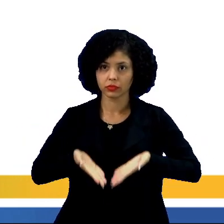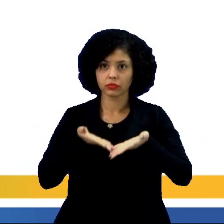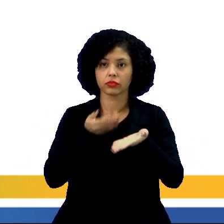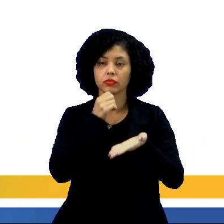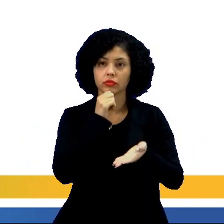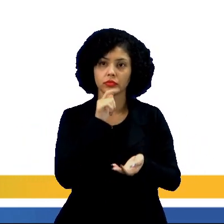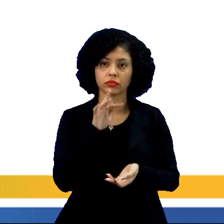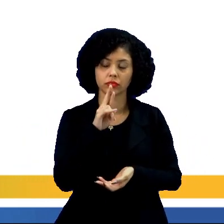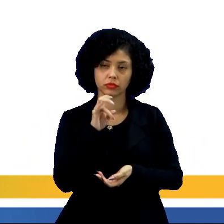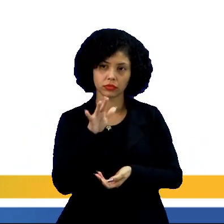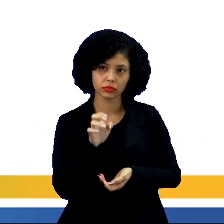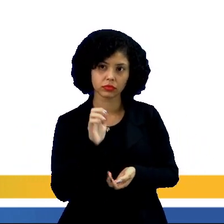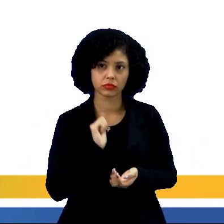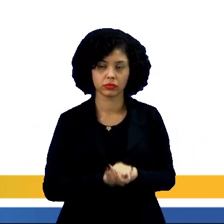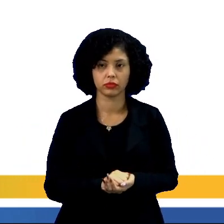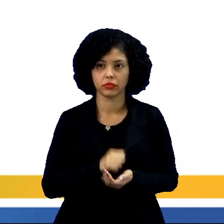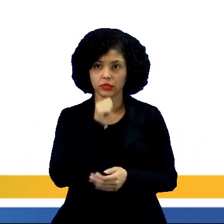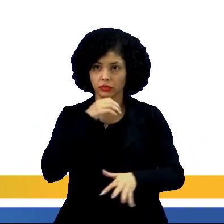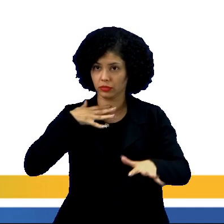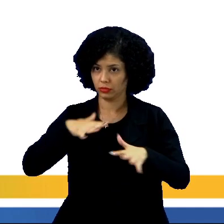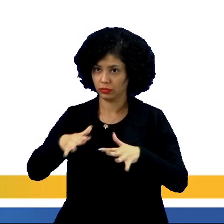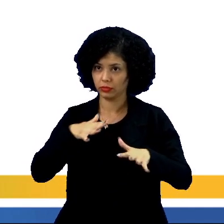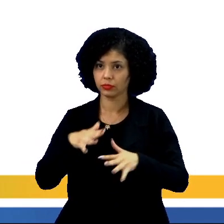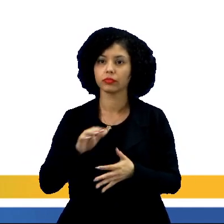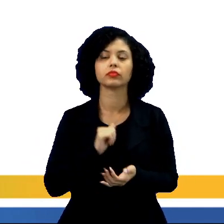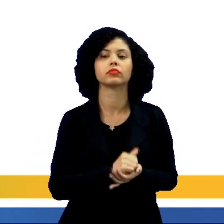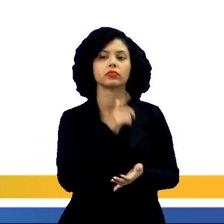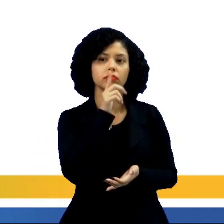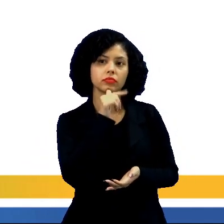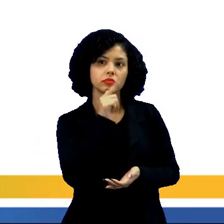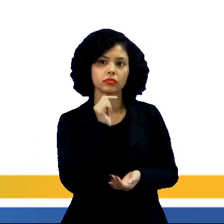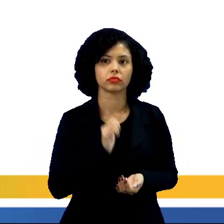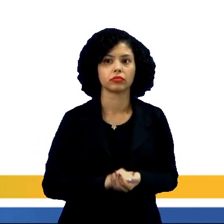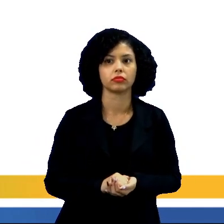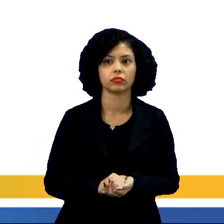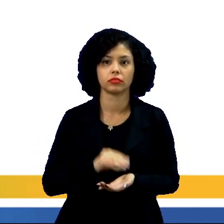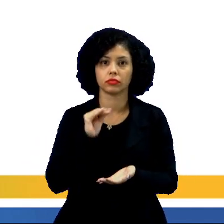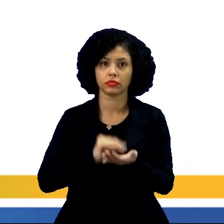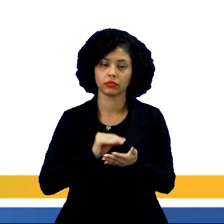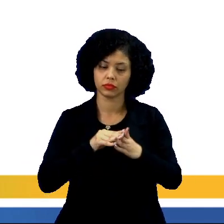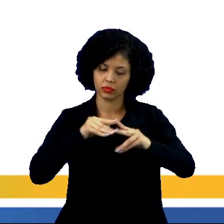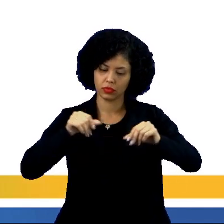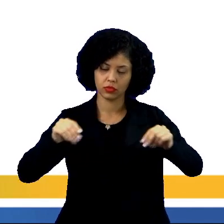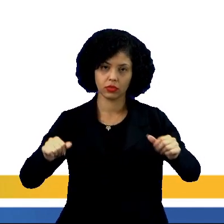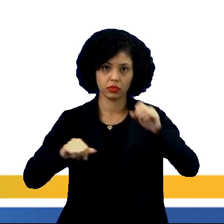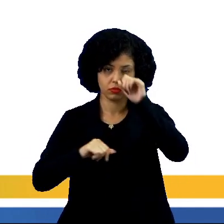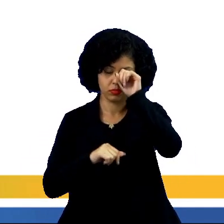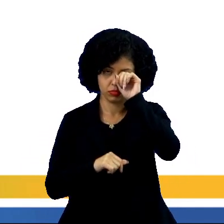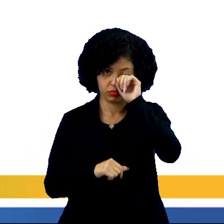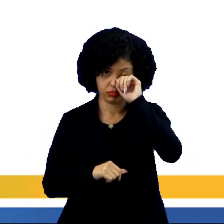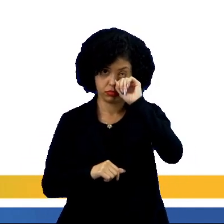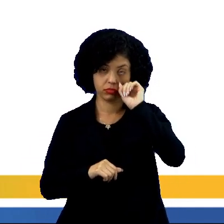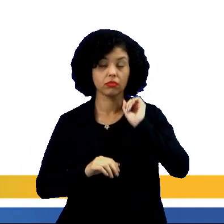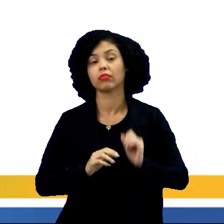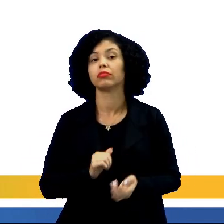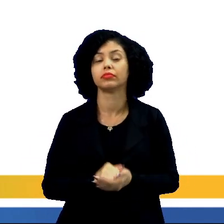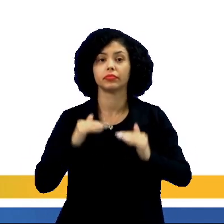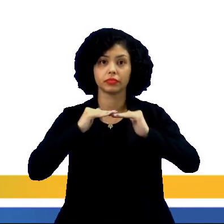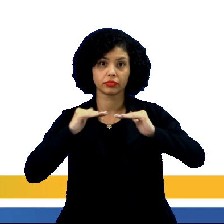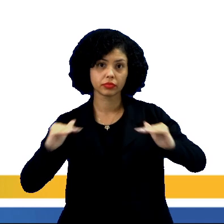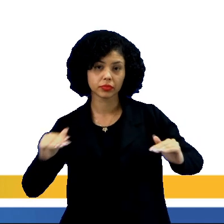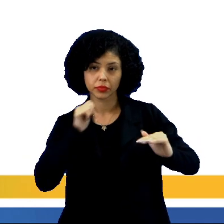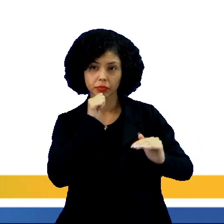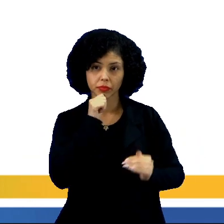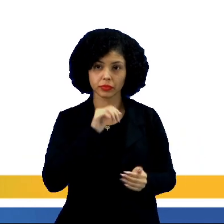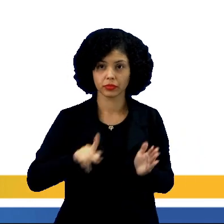da gravidade, resultando na locomoção da água em excesso no solo. Então, esse escoamento superficial,